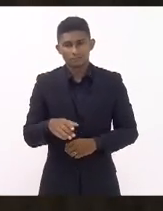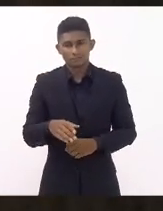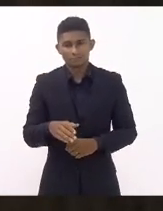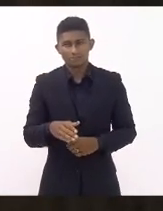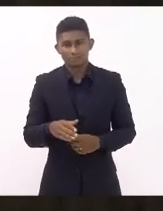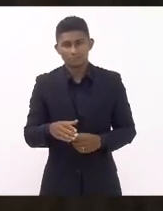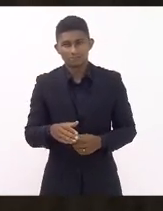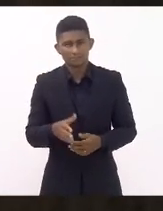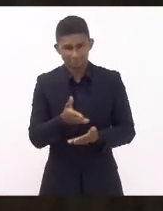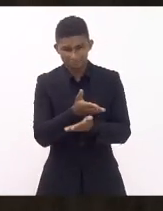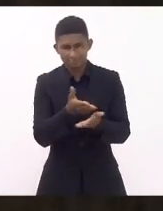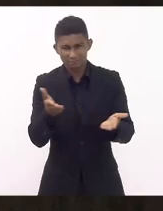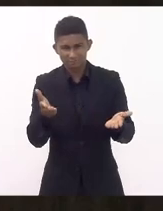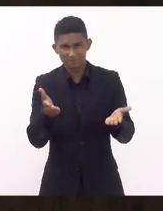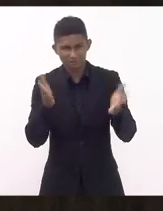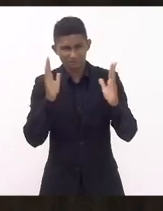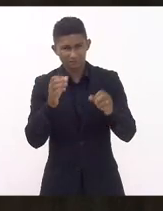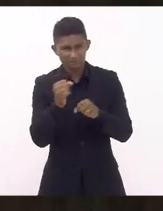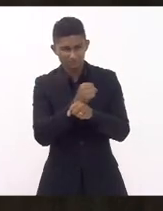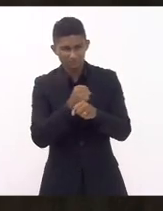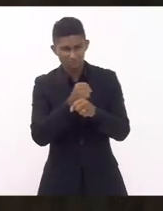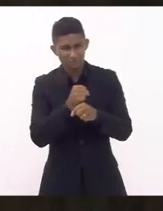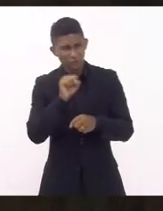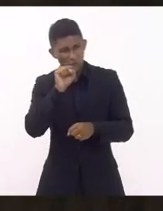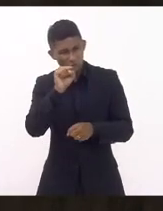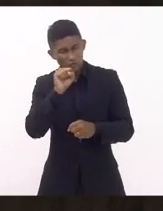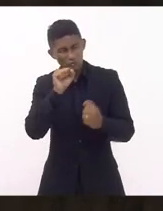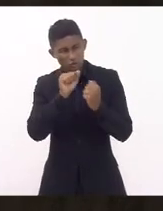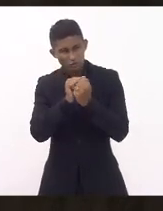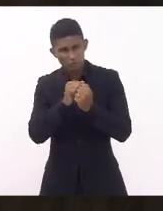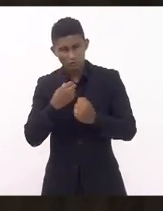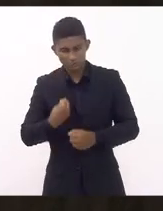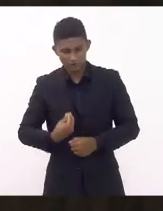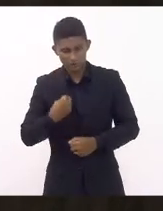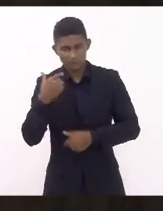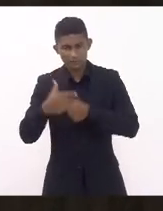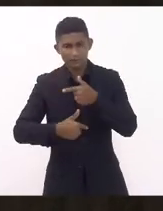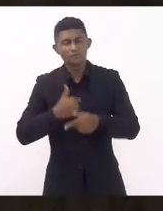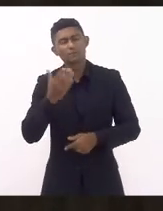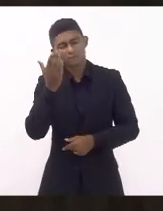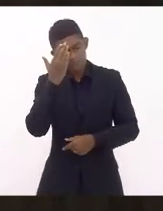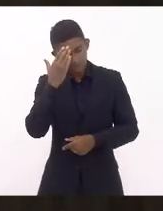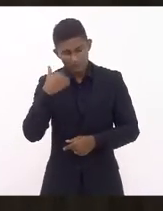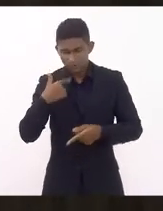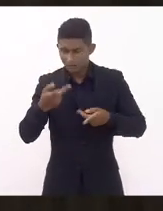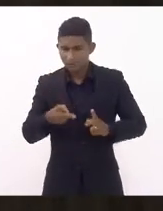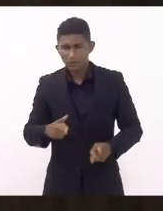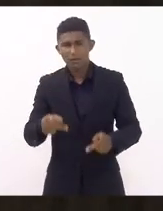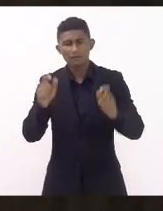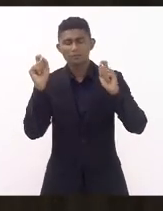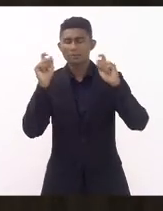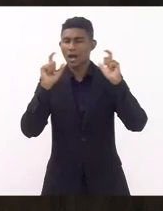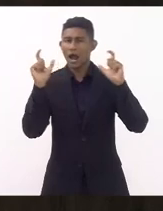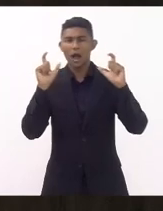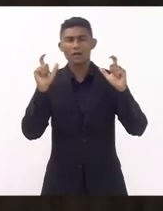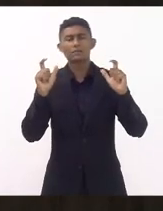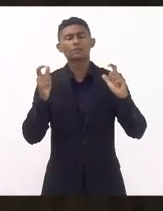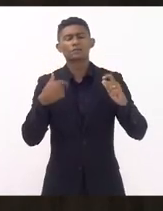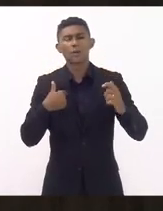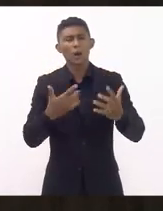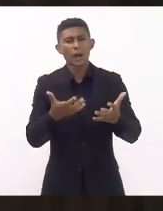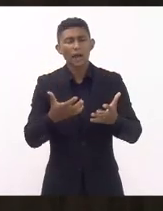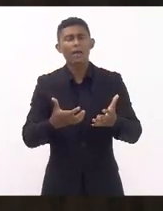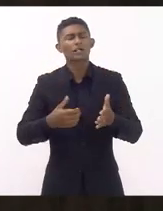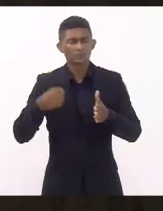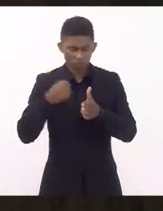há quase 8 anos, sabe que eu sou uma parlamentar presente, atenta, disposta a brigar,